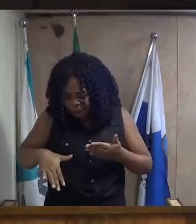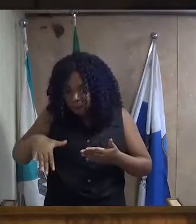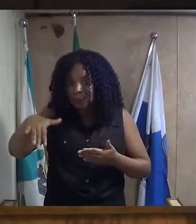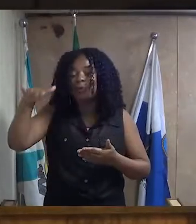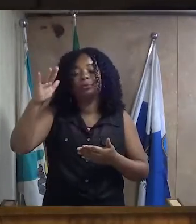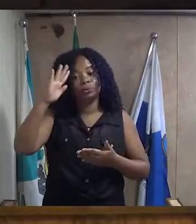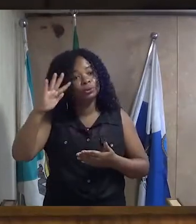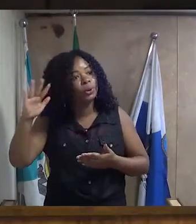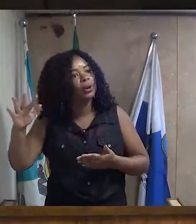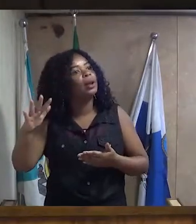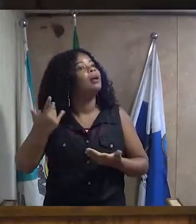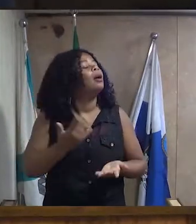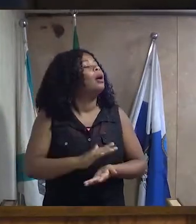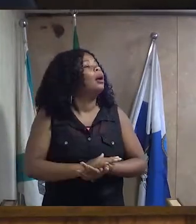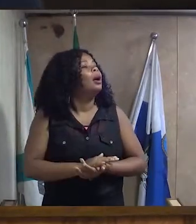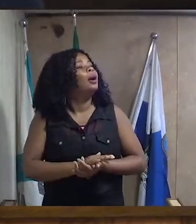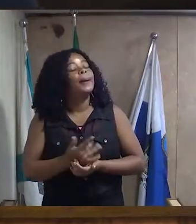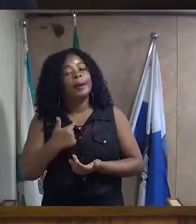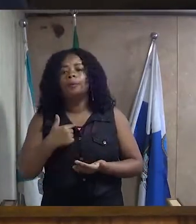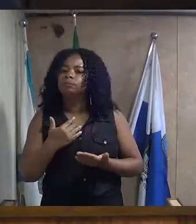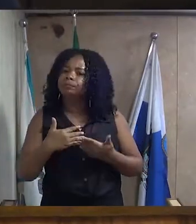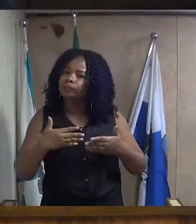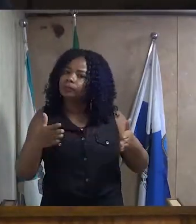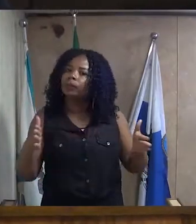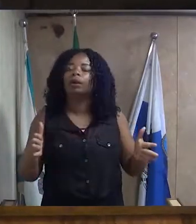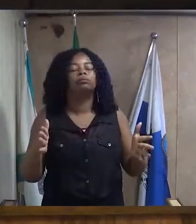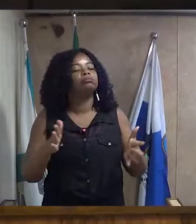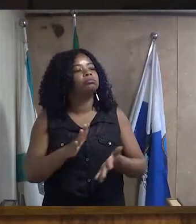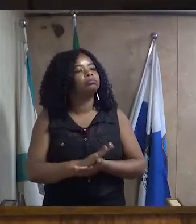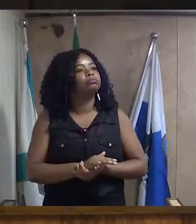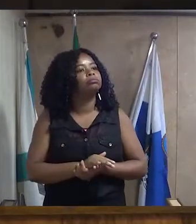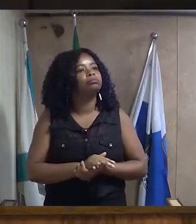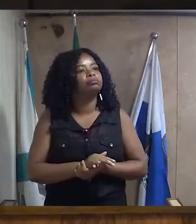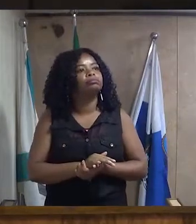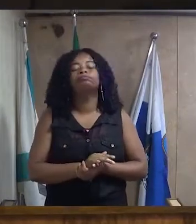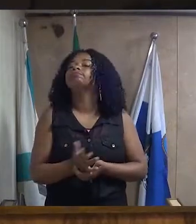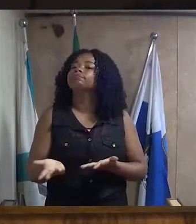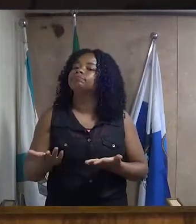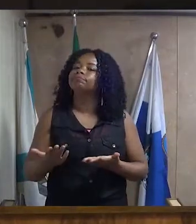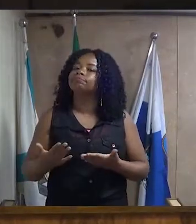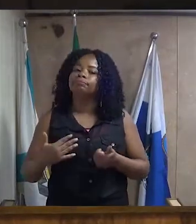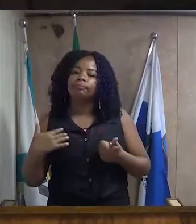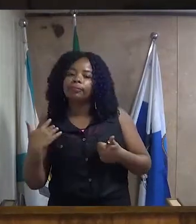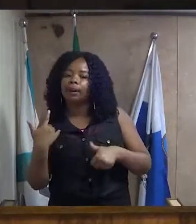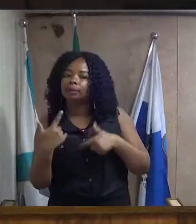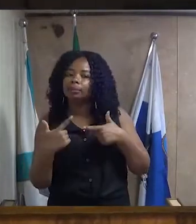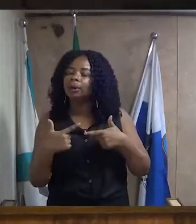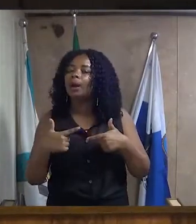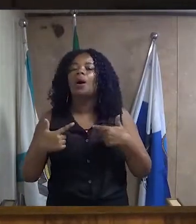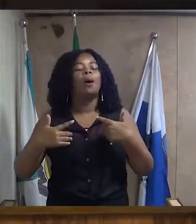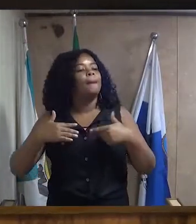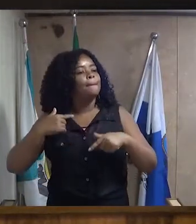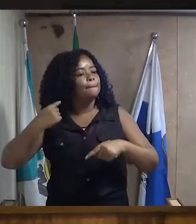Dou início, na verdade, à minha carreira política nessa cidade,